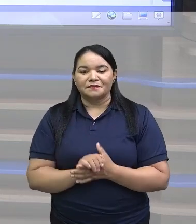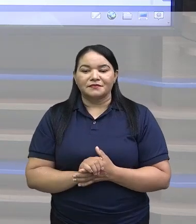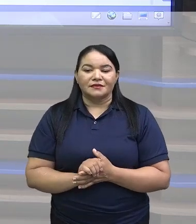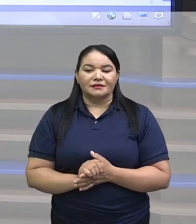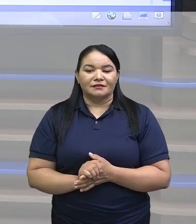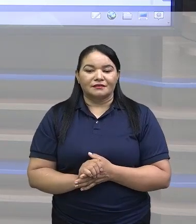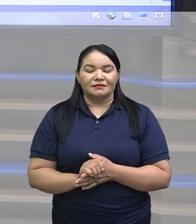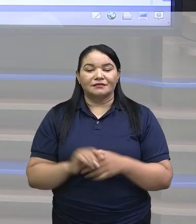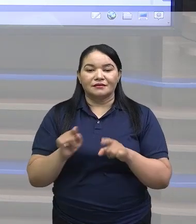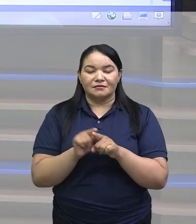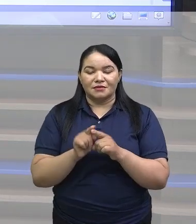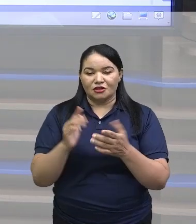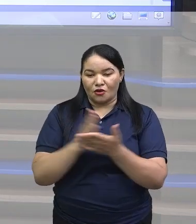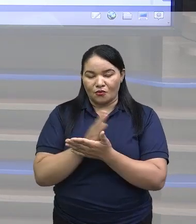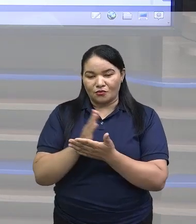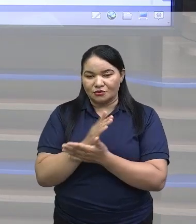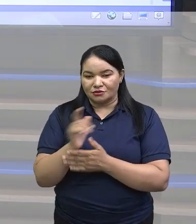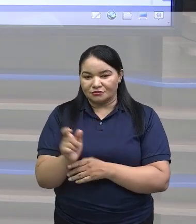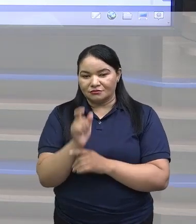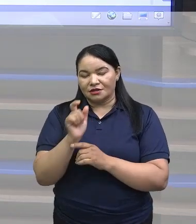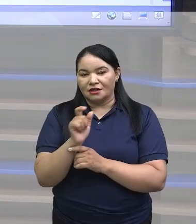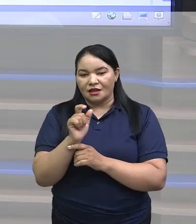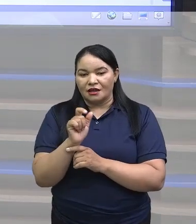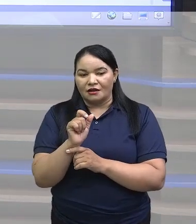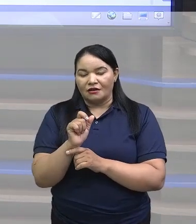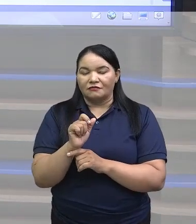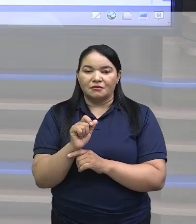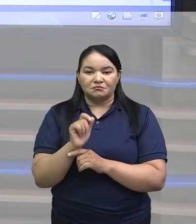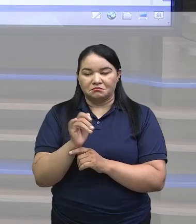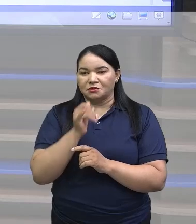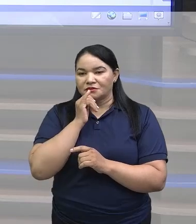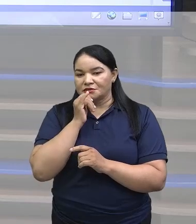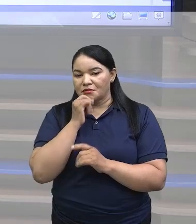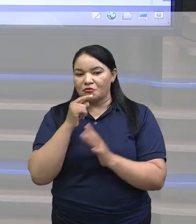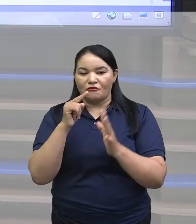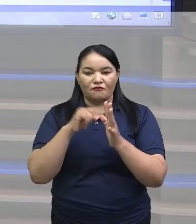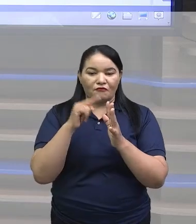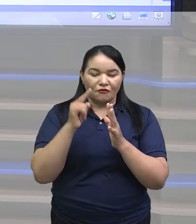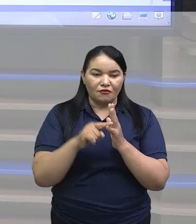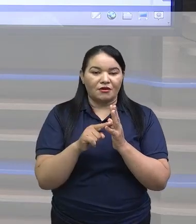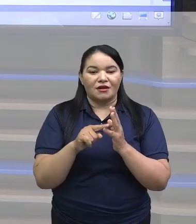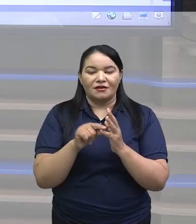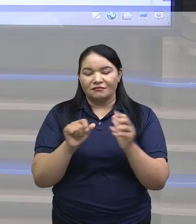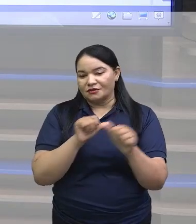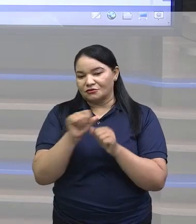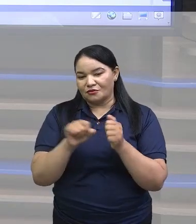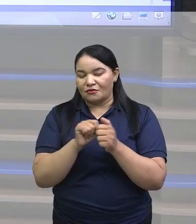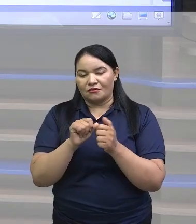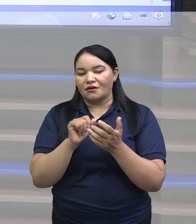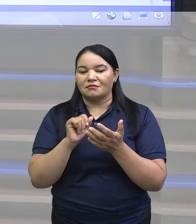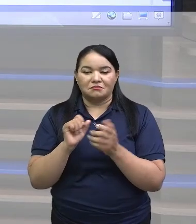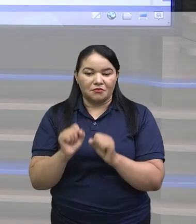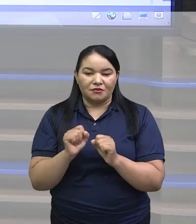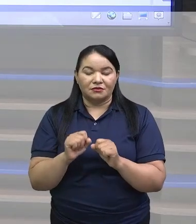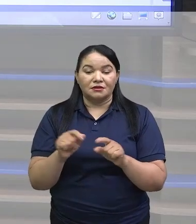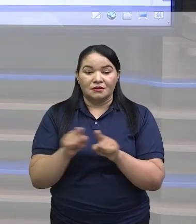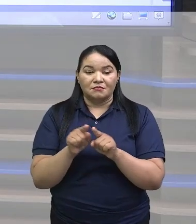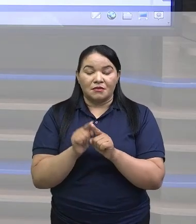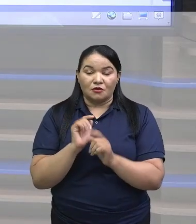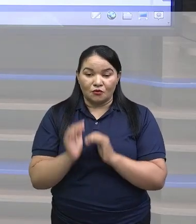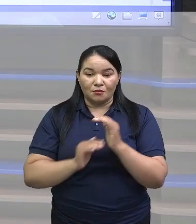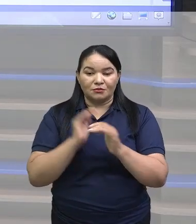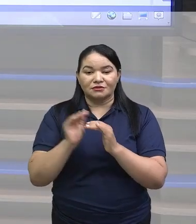elas têm que sumir para dar lugar a uma outra vogal, por exemplo. Então, no processo de formação das